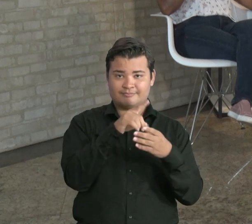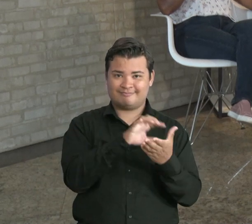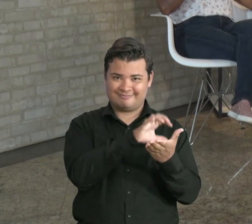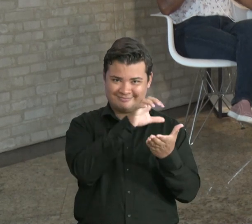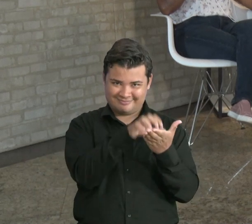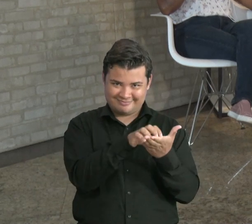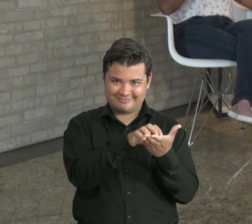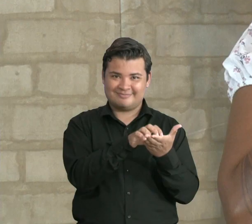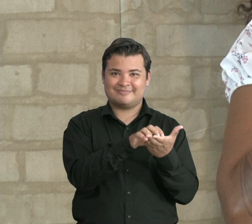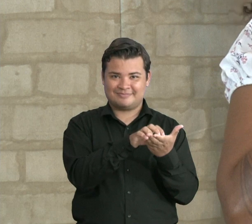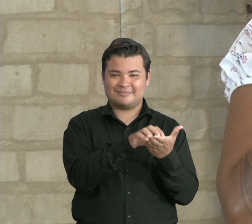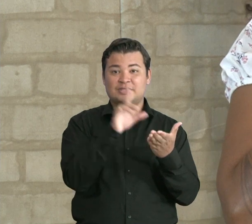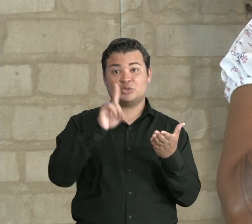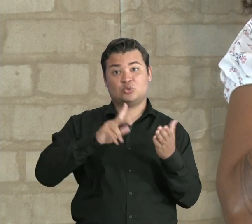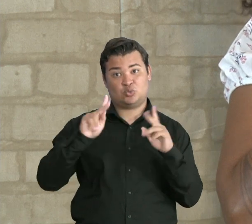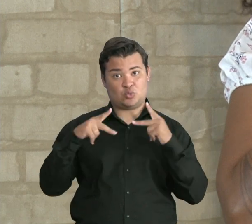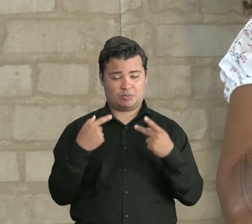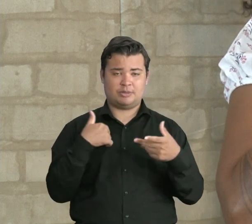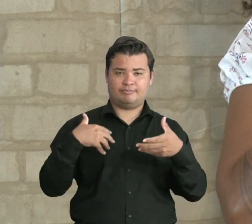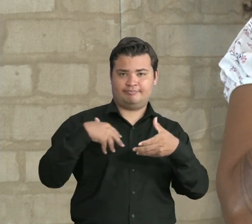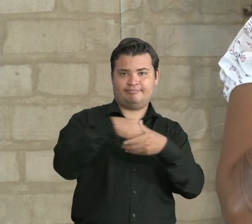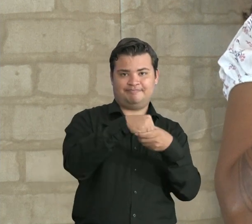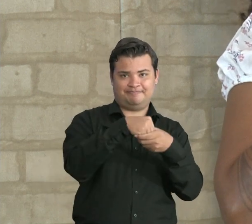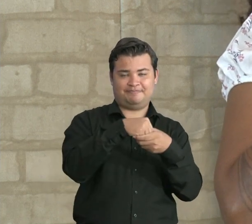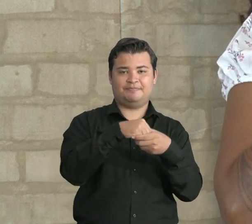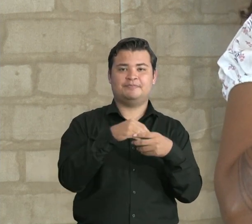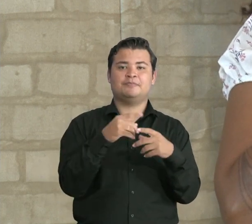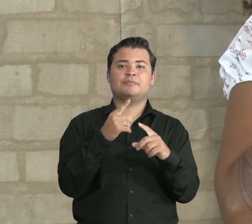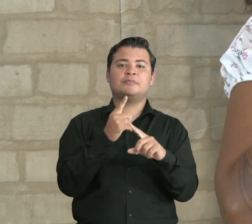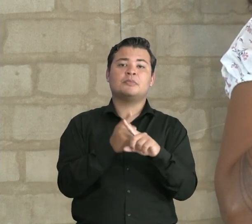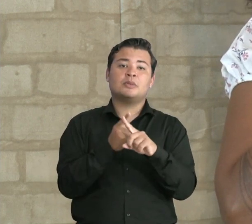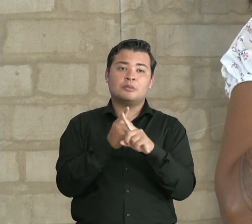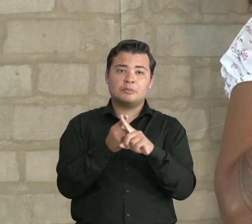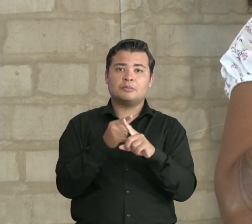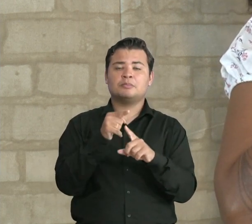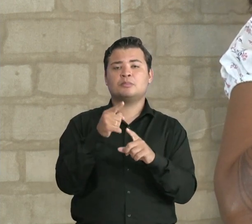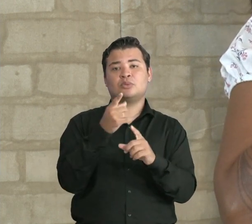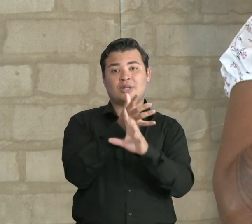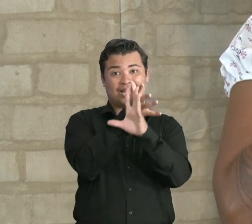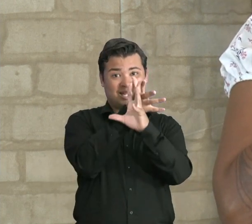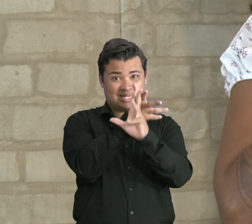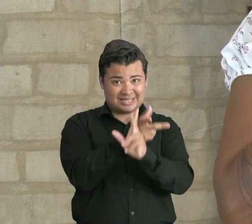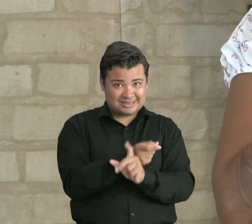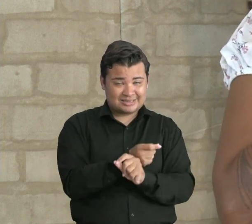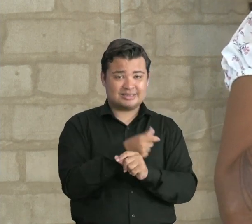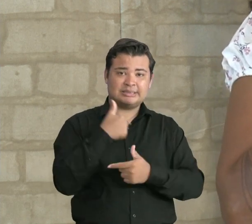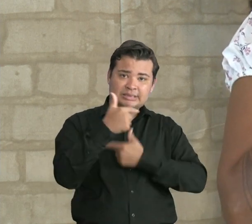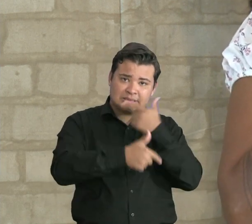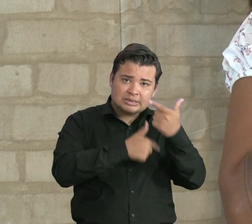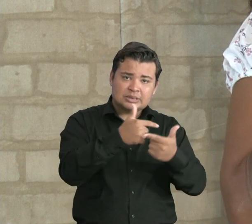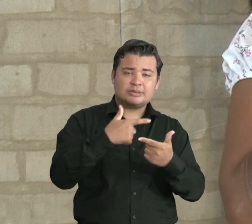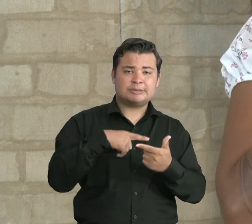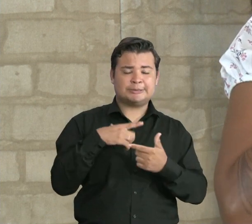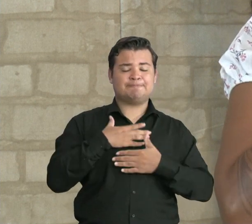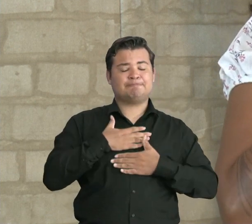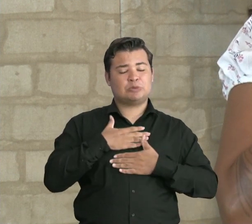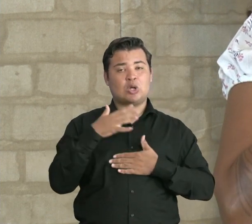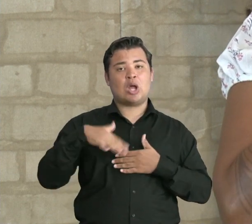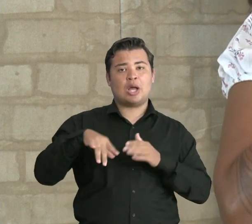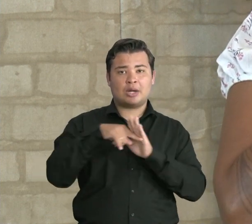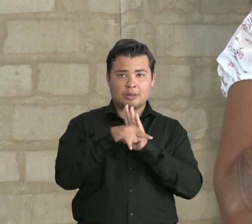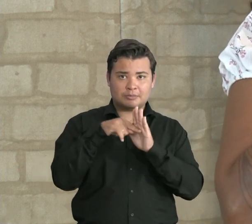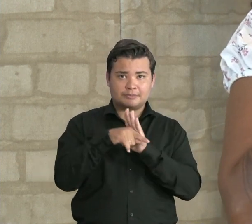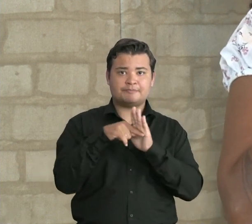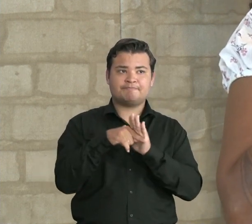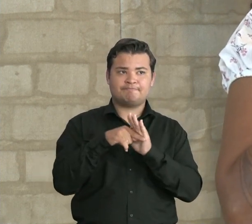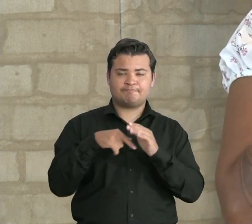meus orgulhos, né, fazer parte desse lugar que, a partir da interdisciplinaridade, tem um zelo e um cuidado pela pesquisa, mas